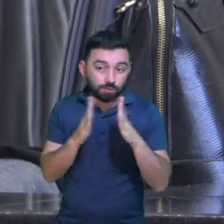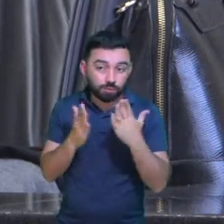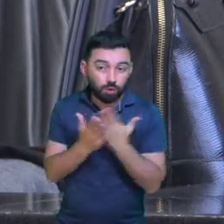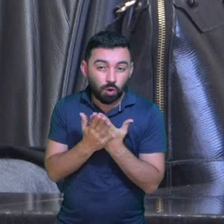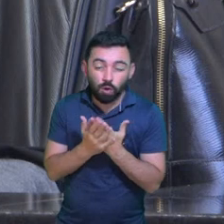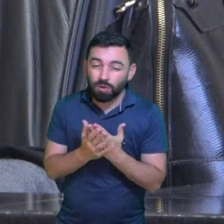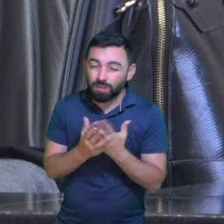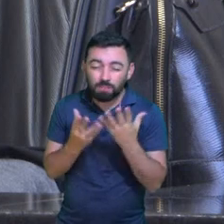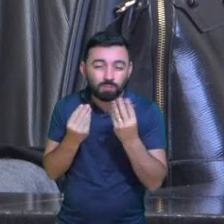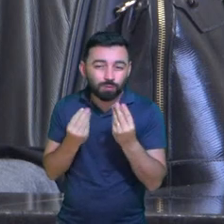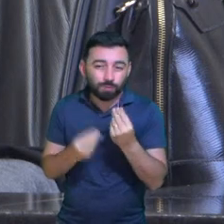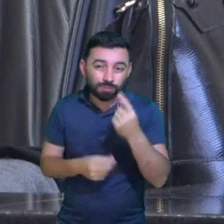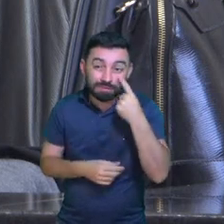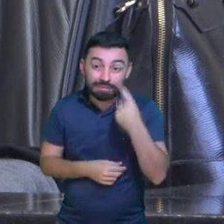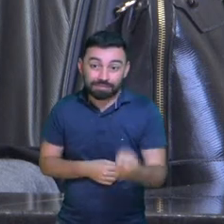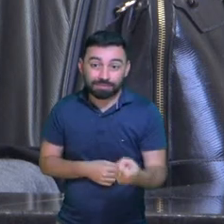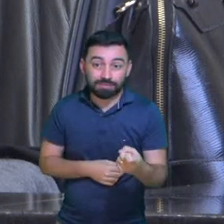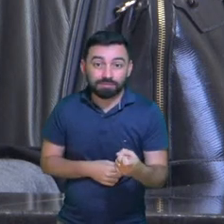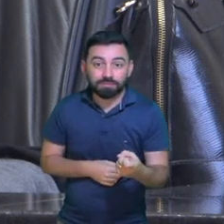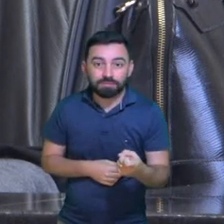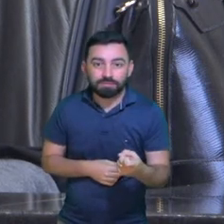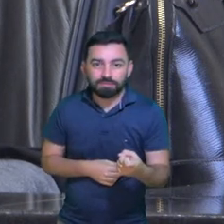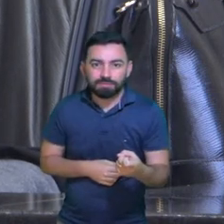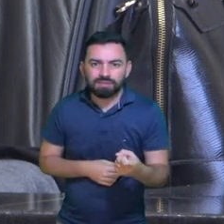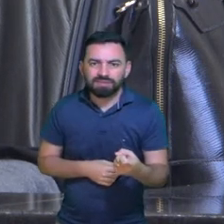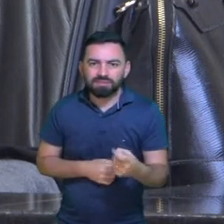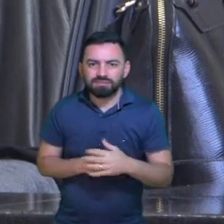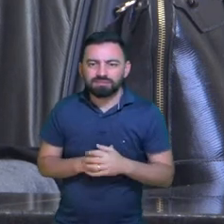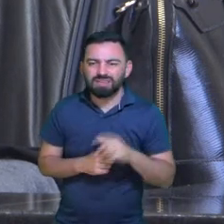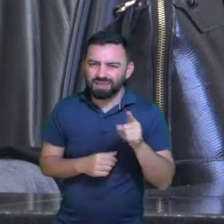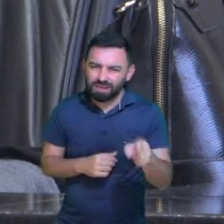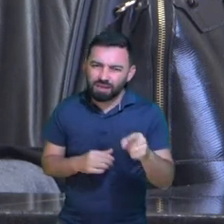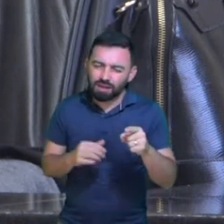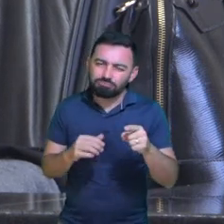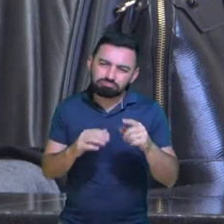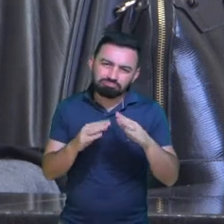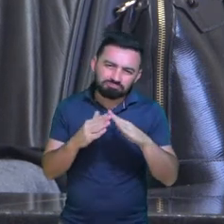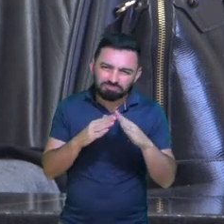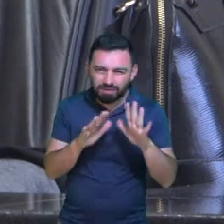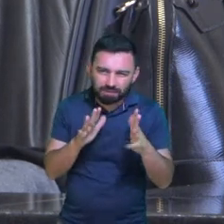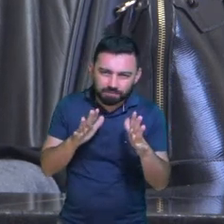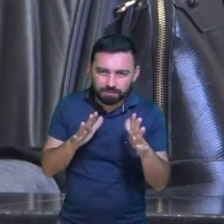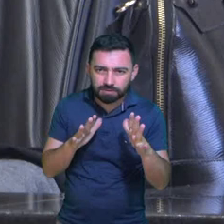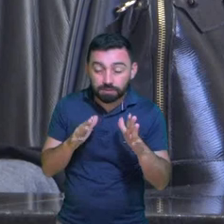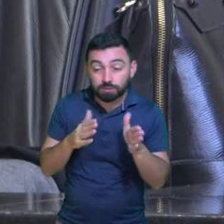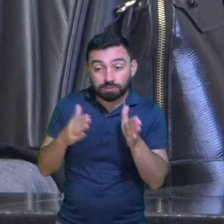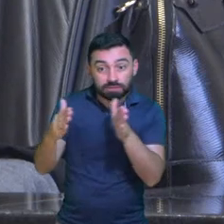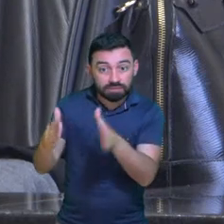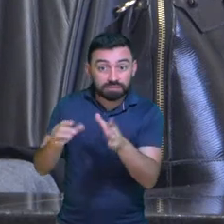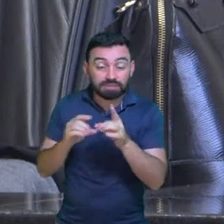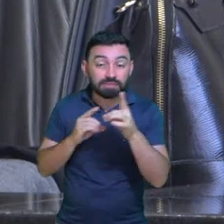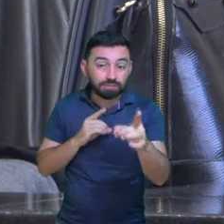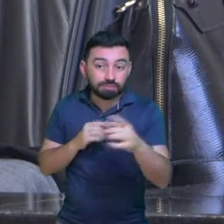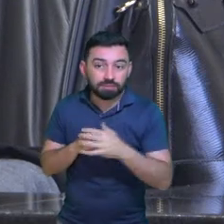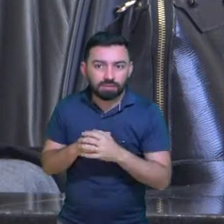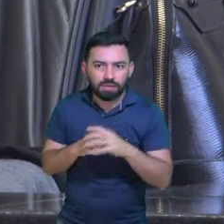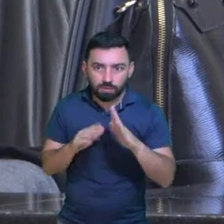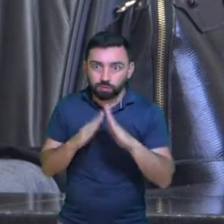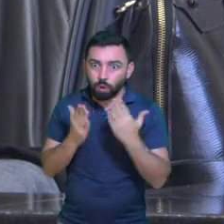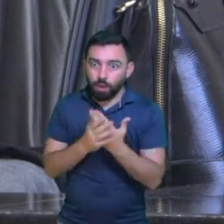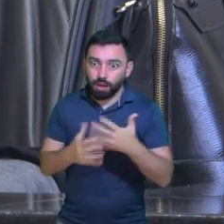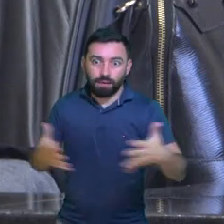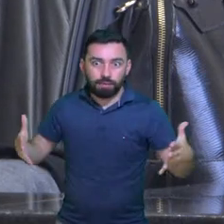muito interessante é um colégio que fica eh não vou chamar Periferia mas fica numa cidade satélite distante mas ele é um colégio grande tem